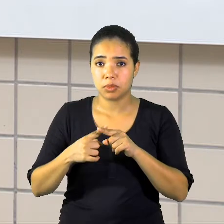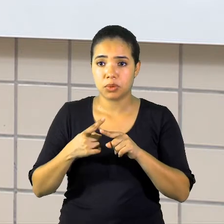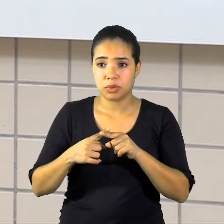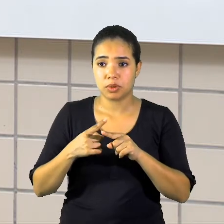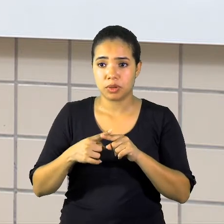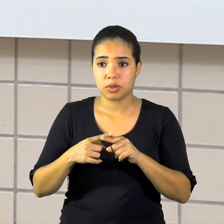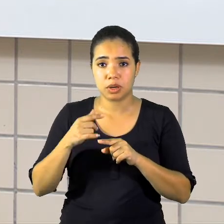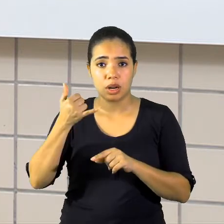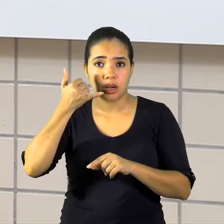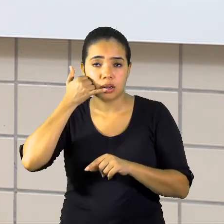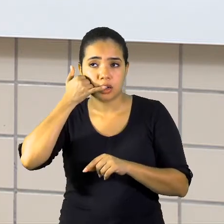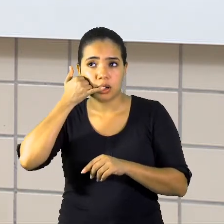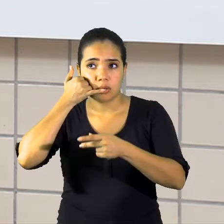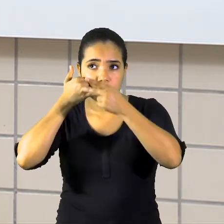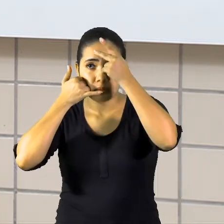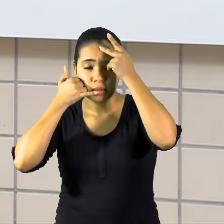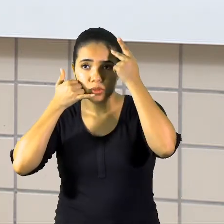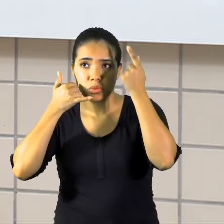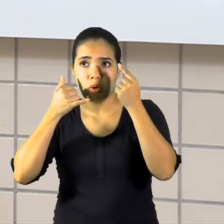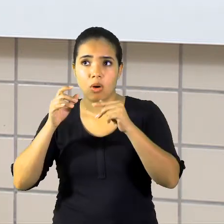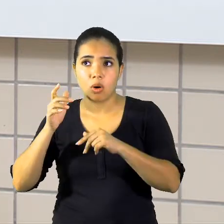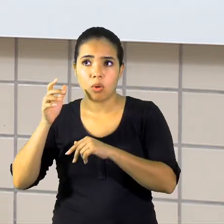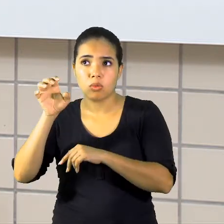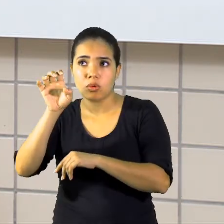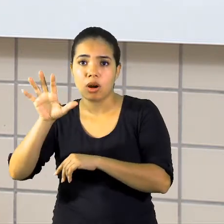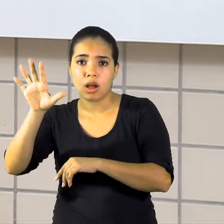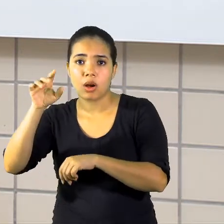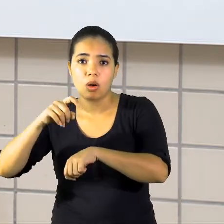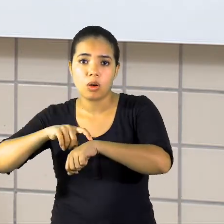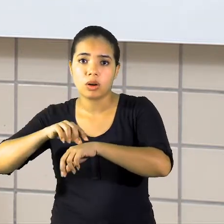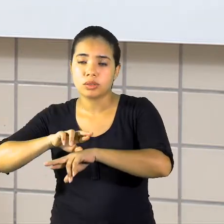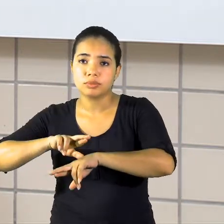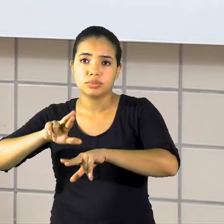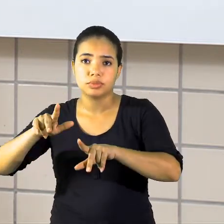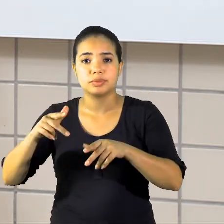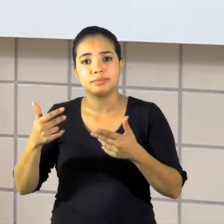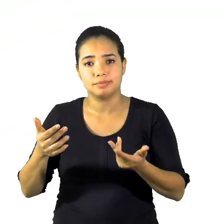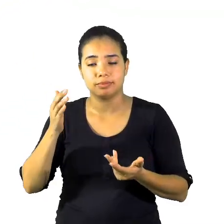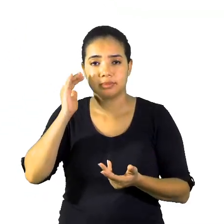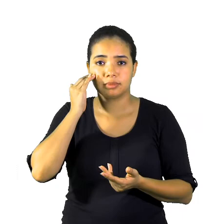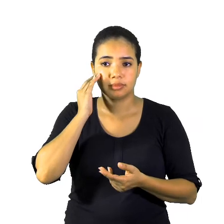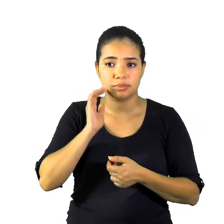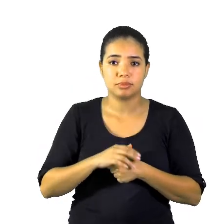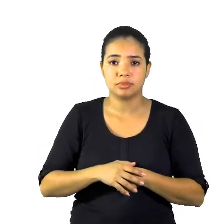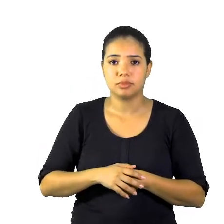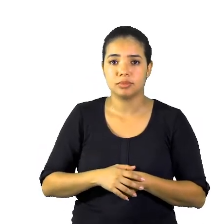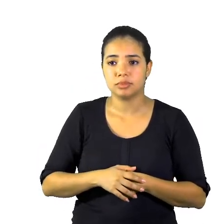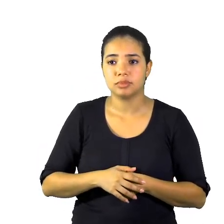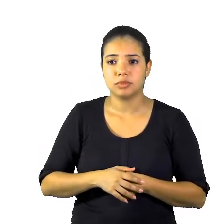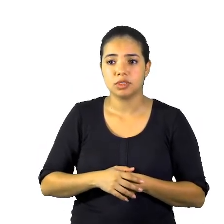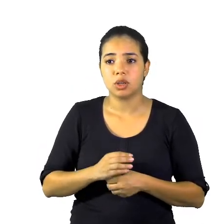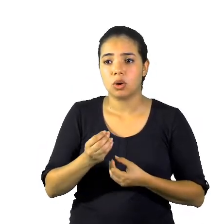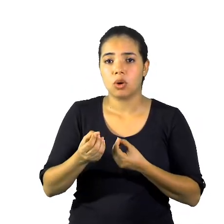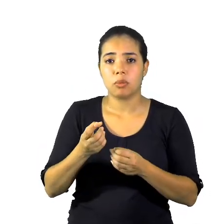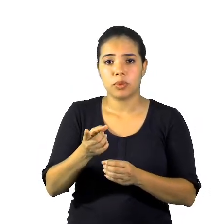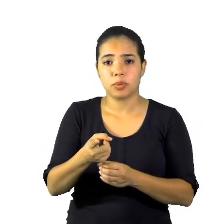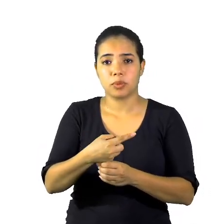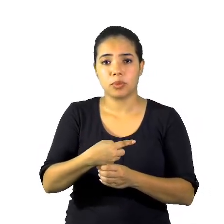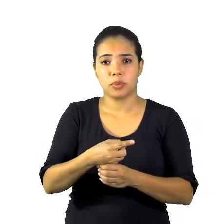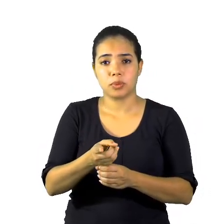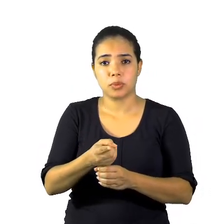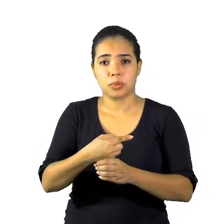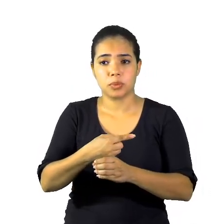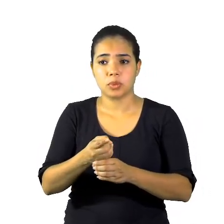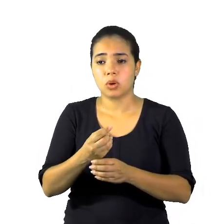para uma pessoa em uma outra região e o horário ser absolutamente diferente. As coordenadas geográficas